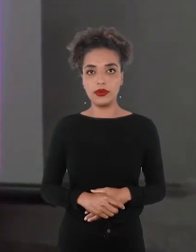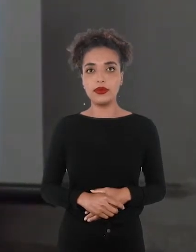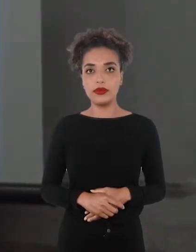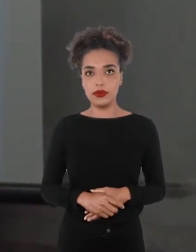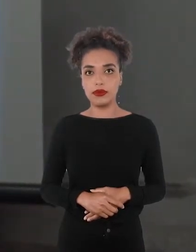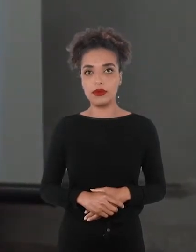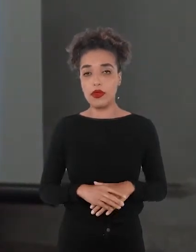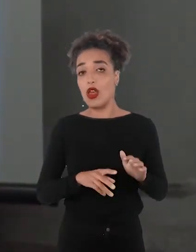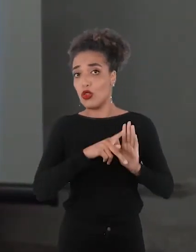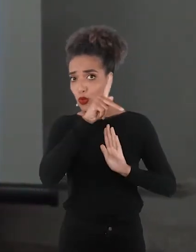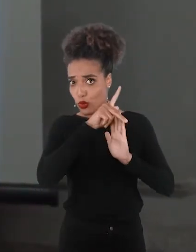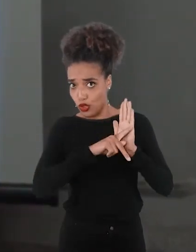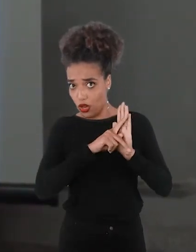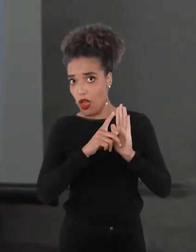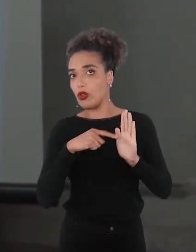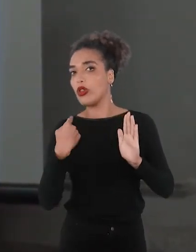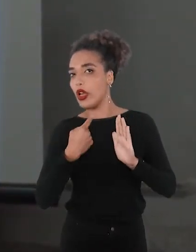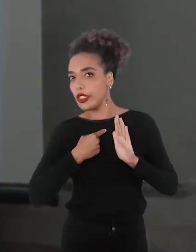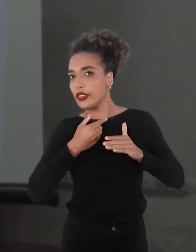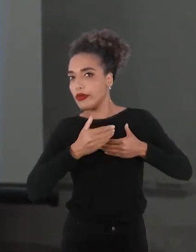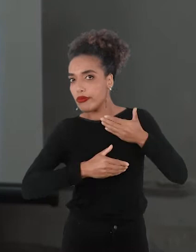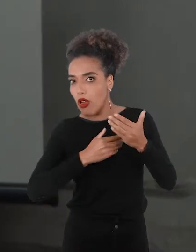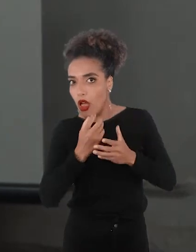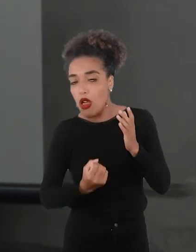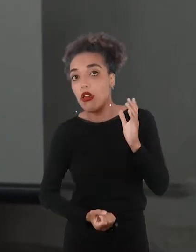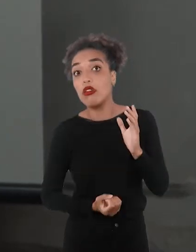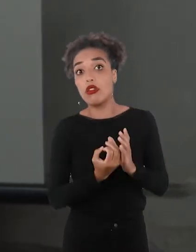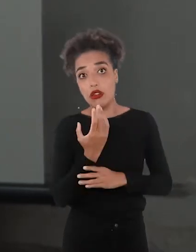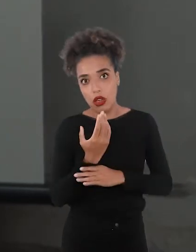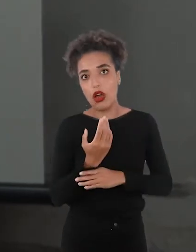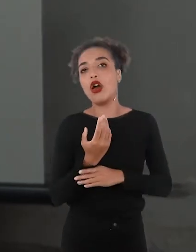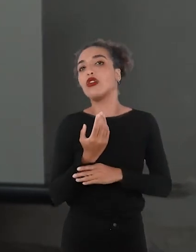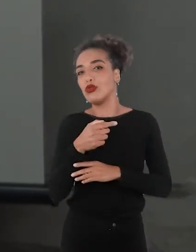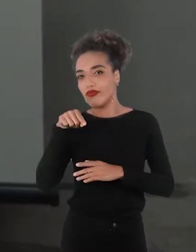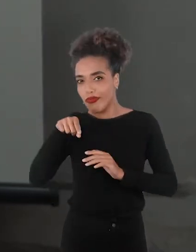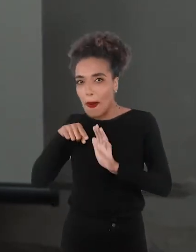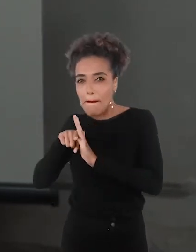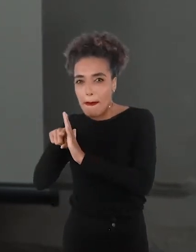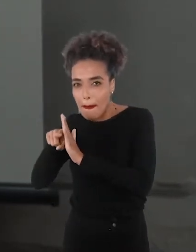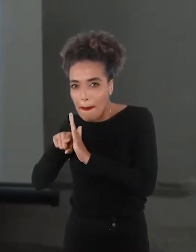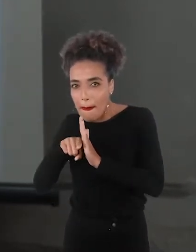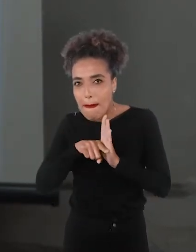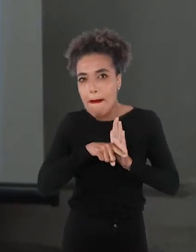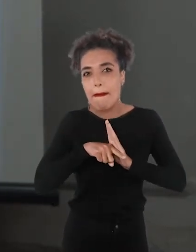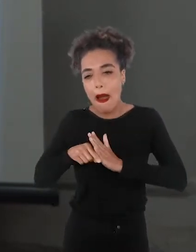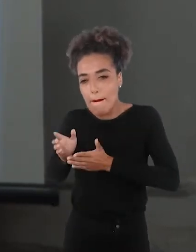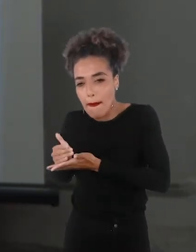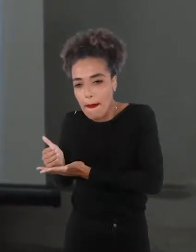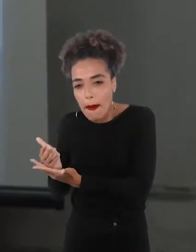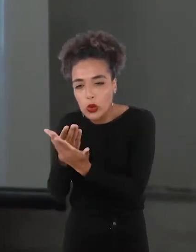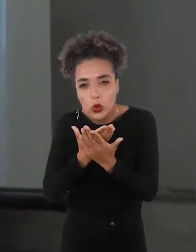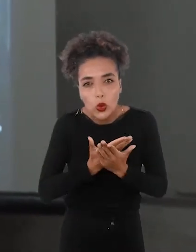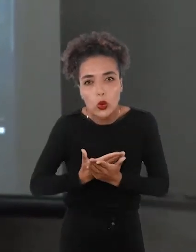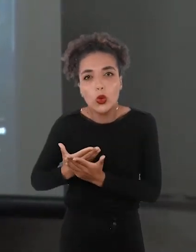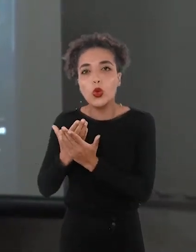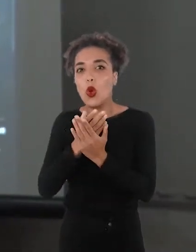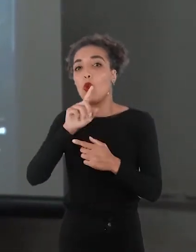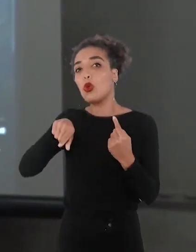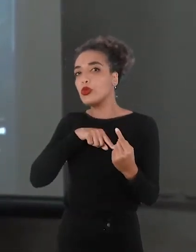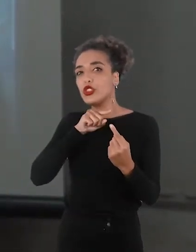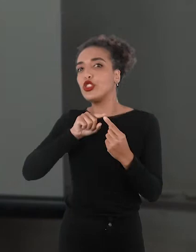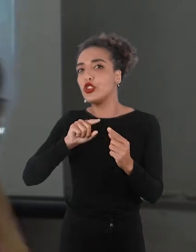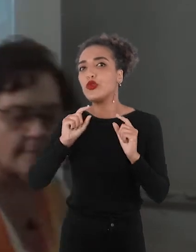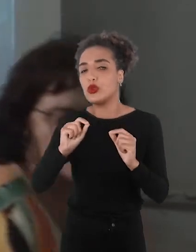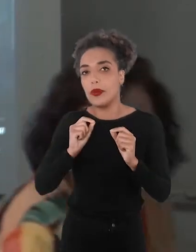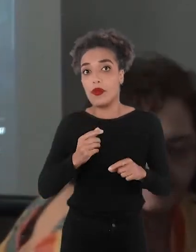O projeto que nós estamos desenvolvendo, através dessa pesquisa, ele tem como objetivo contribuir